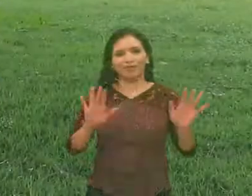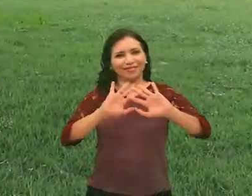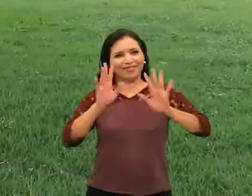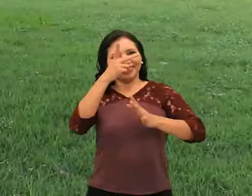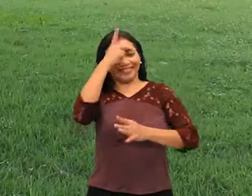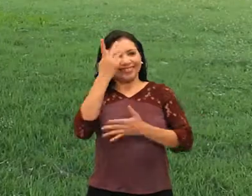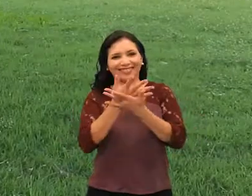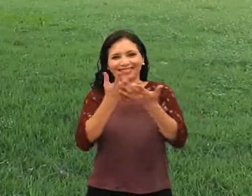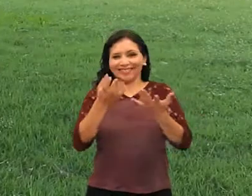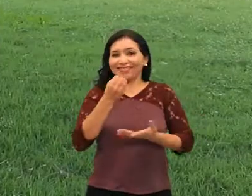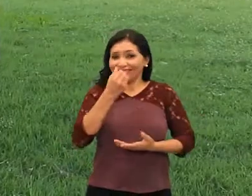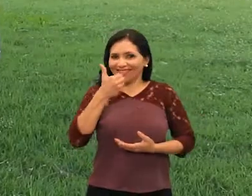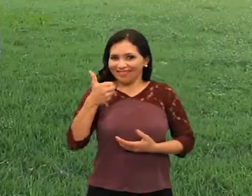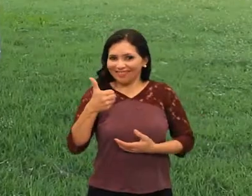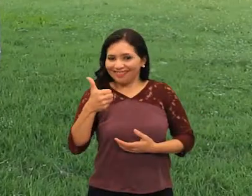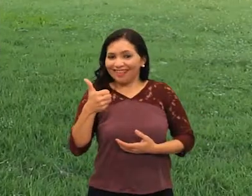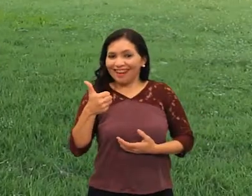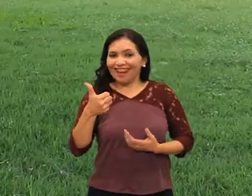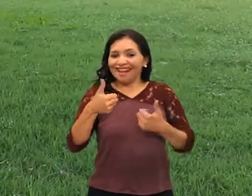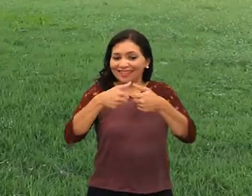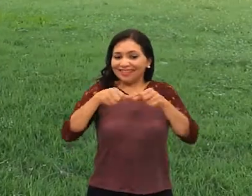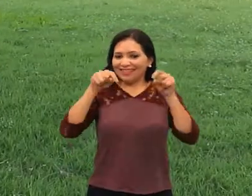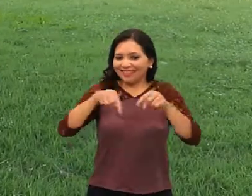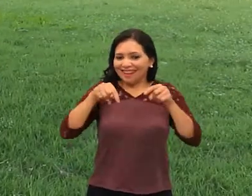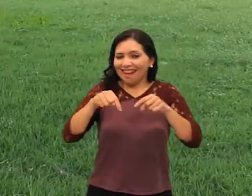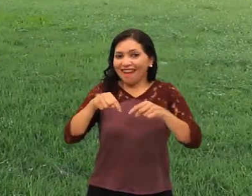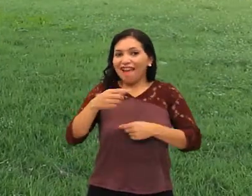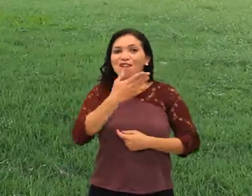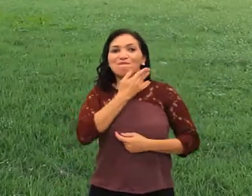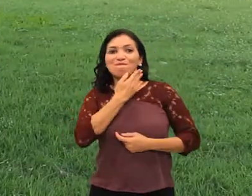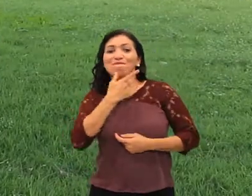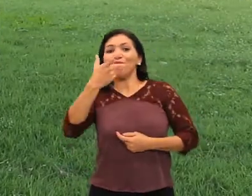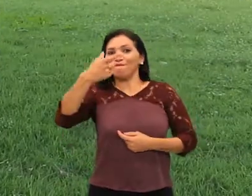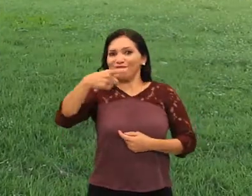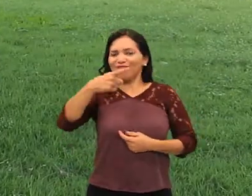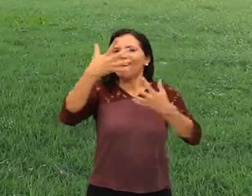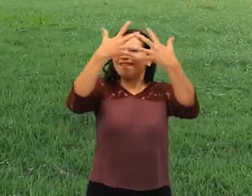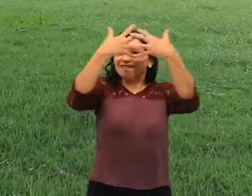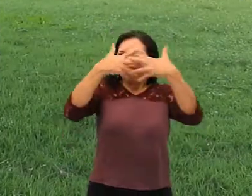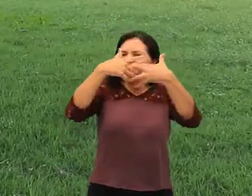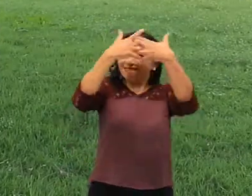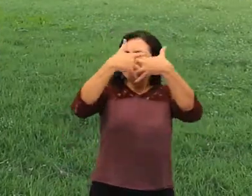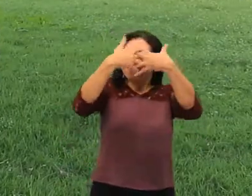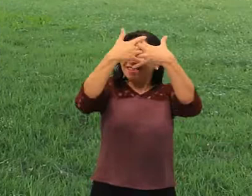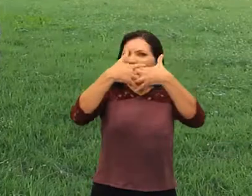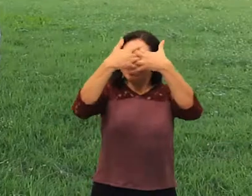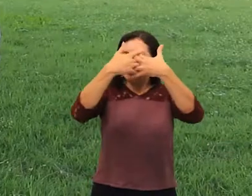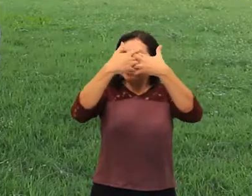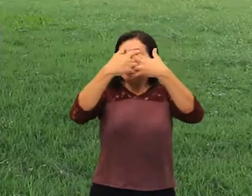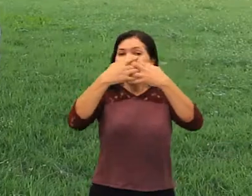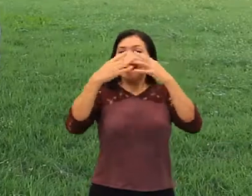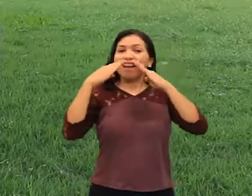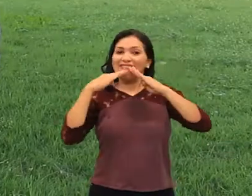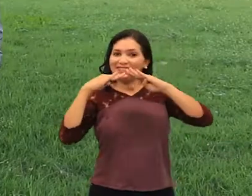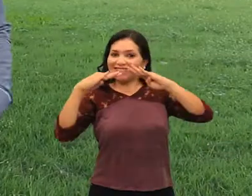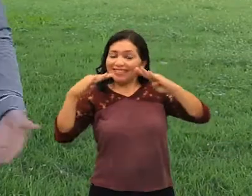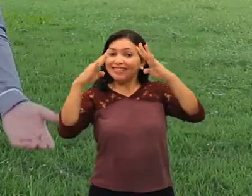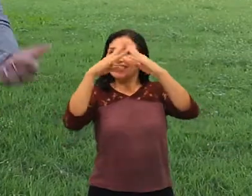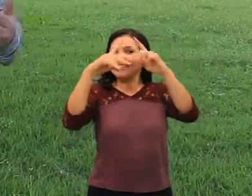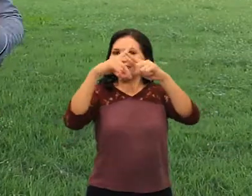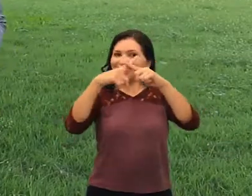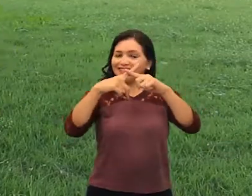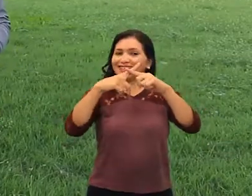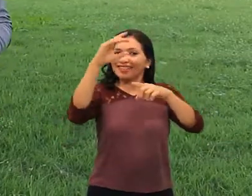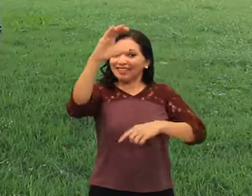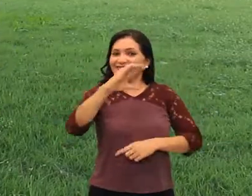Olá pessoal, tudo bem? Estamos aqui hoje com mais um Papo Expressão e vamos refletir um pouco mais acerca da mensagem que a Igreja Católica